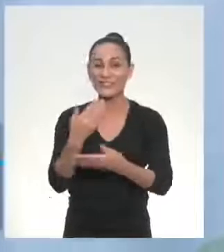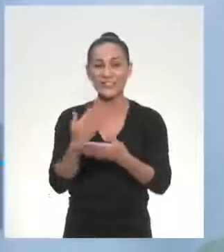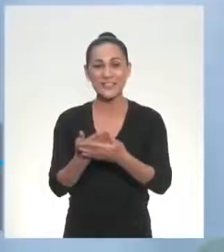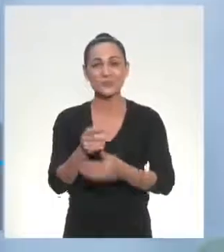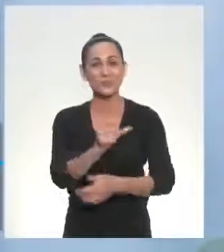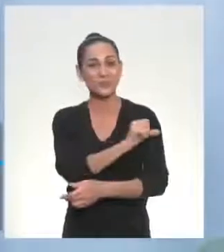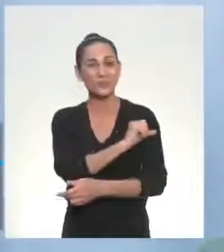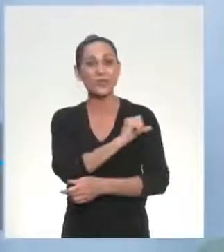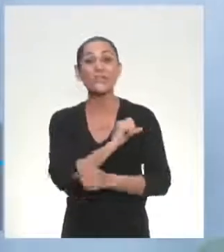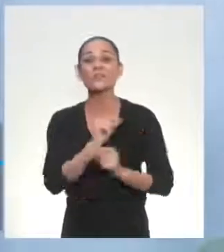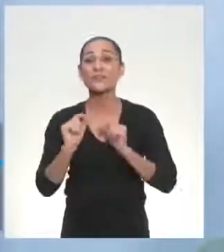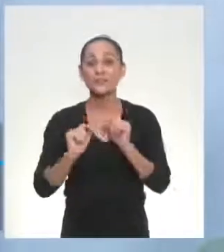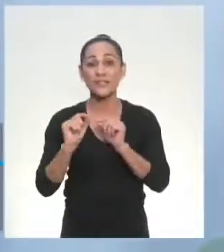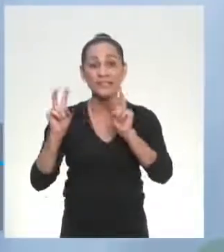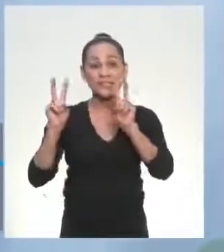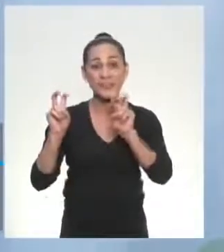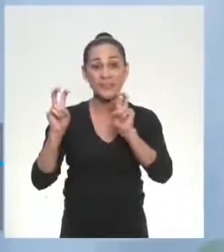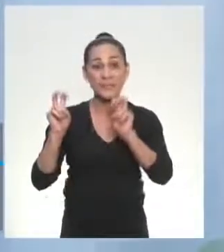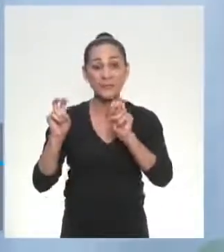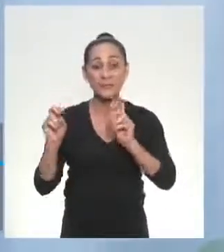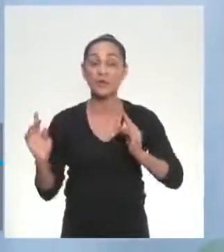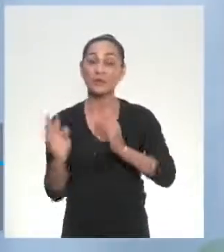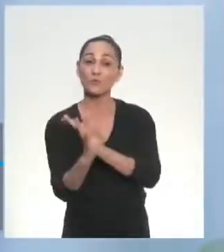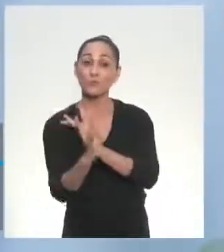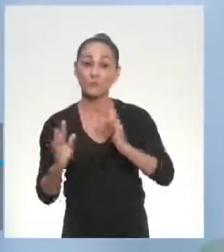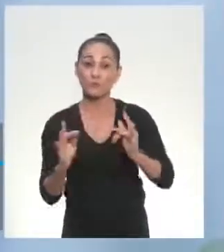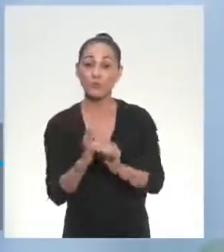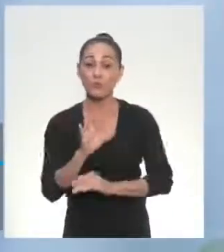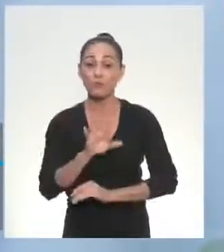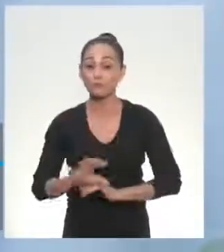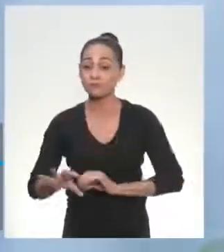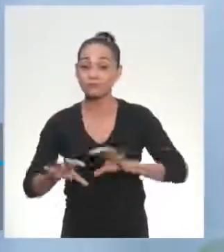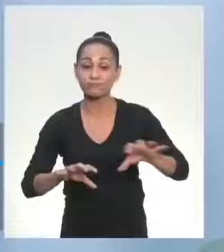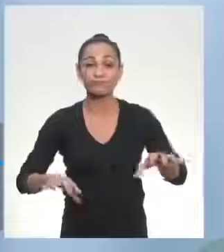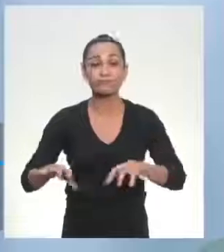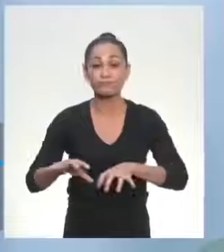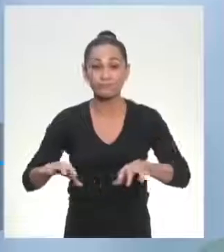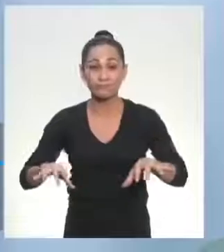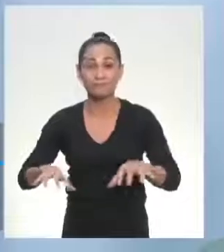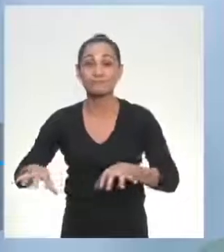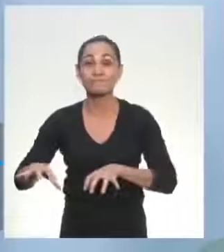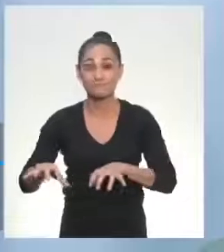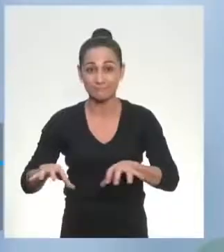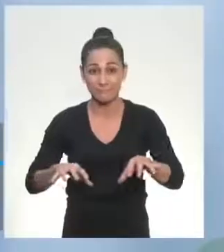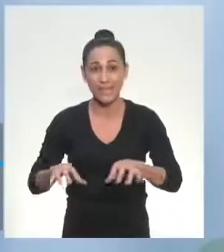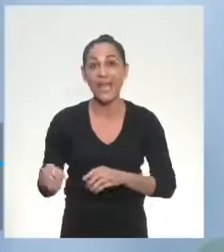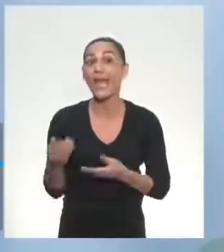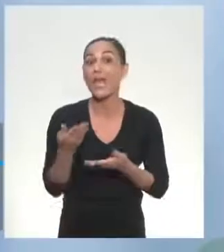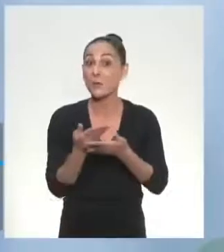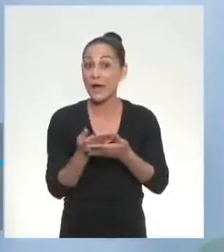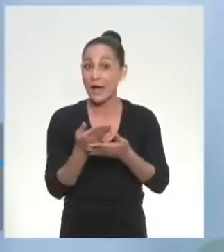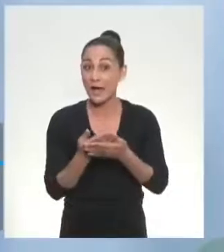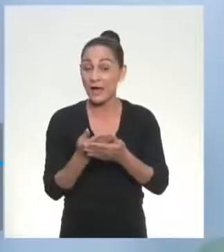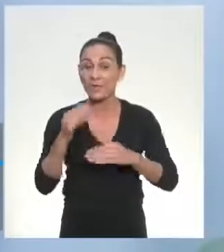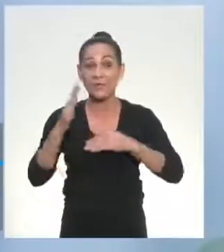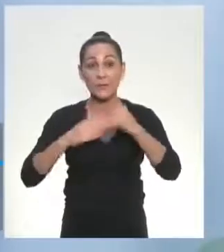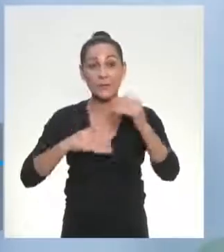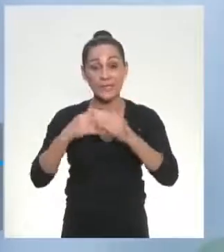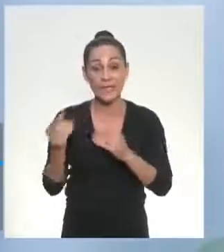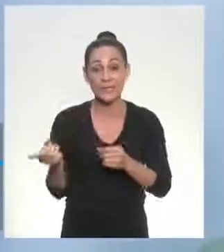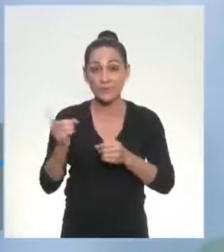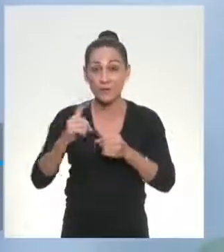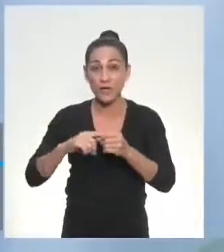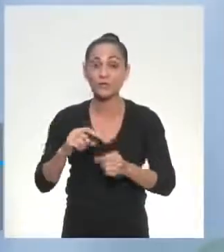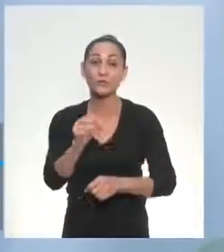ano, falando sobre essa questão aí da dispersão da população humana. É uma aula de uma habilidade de retomada